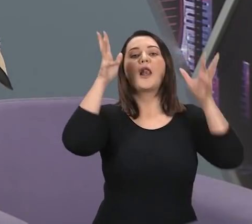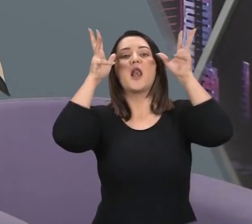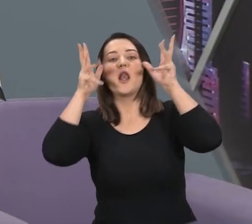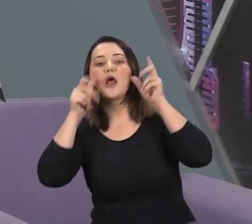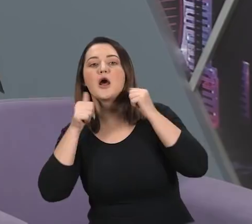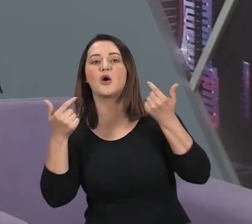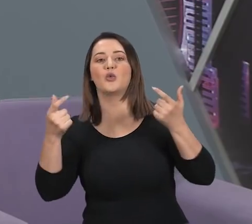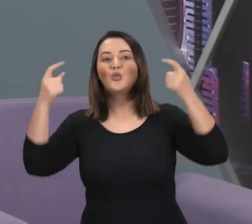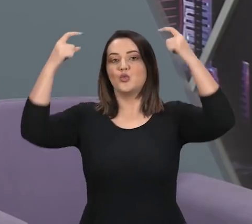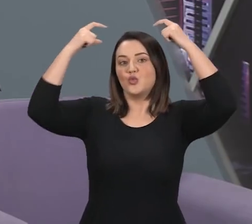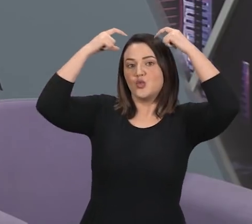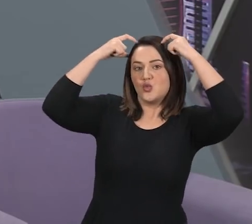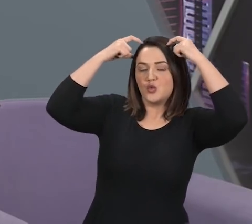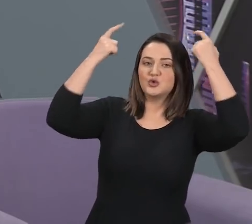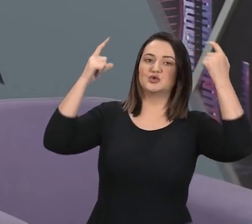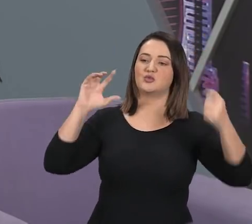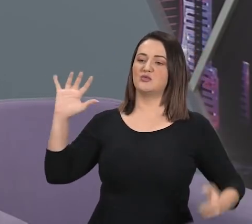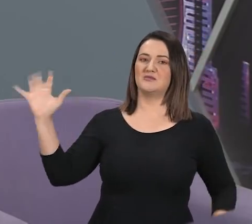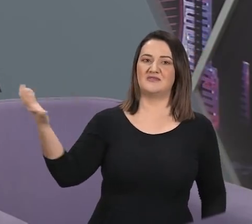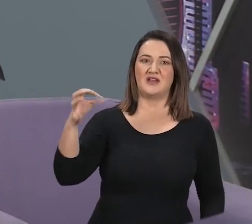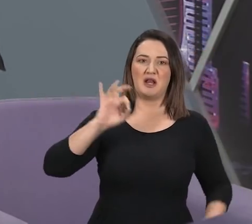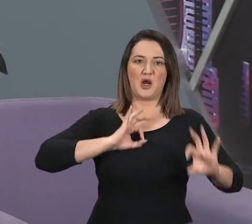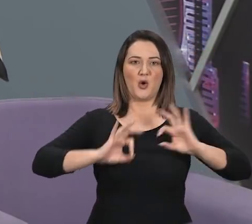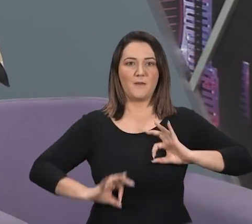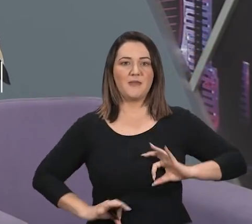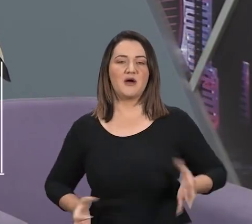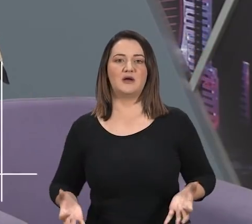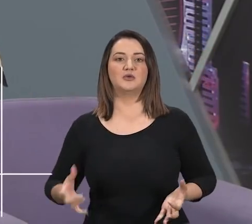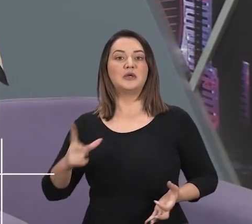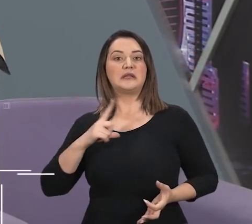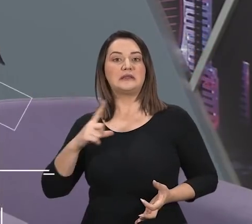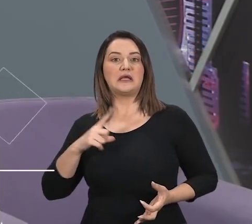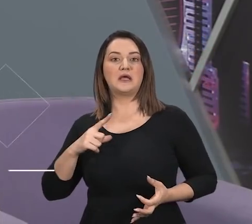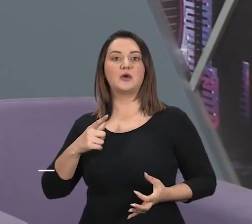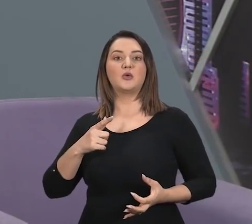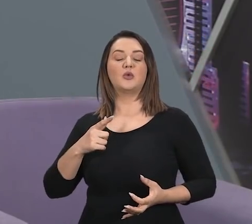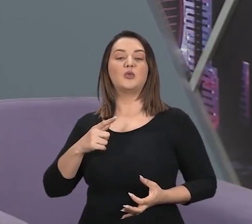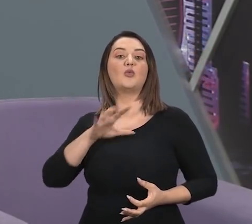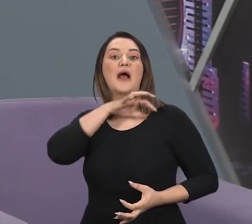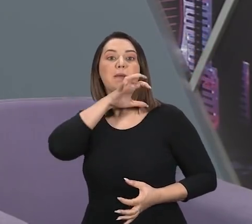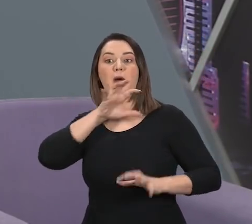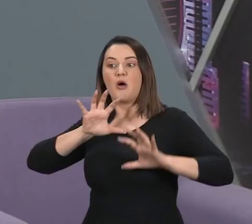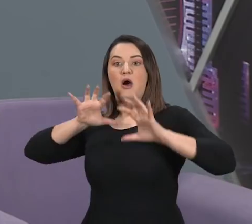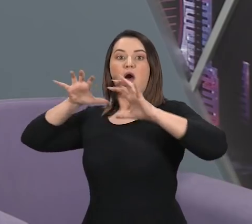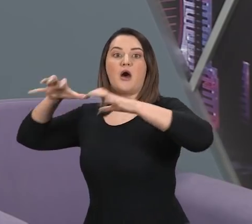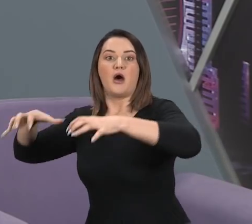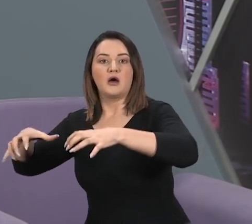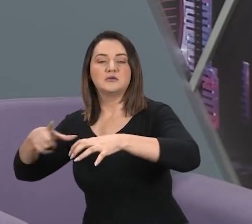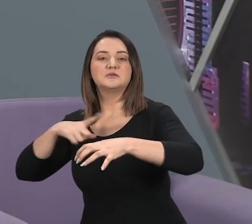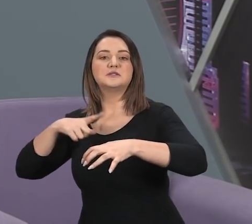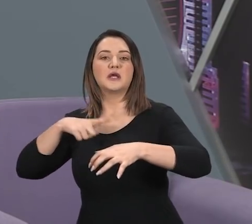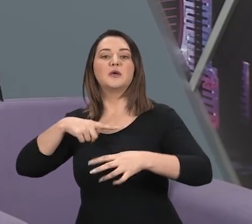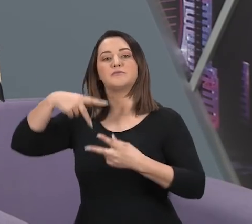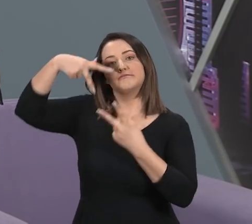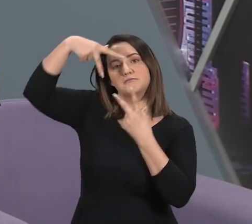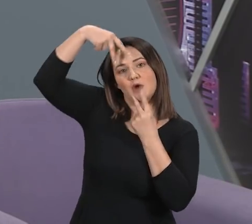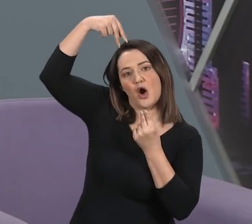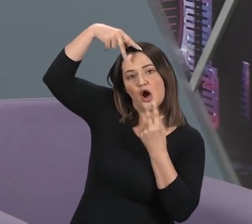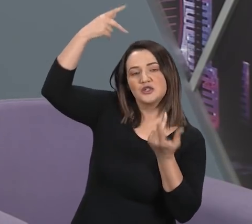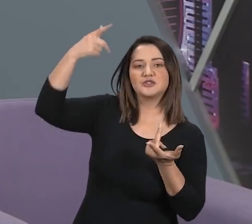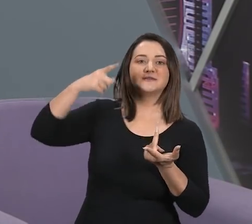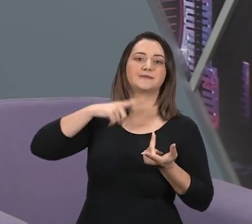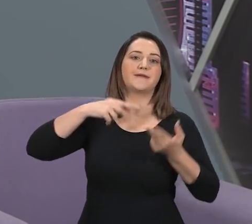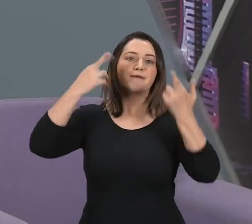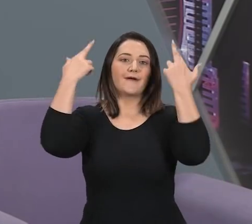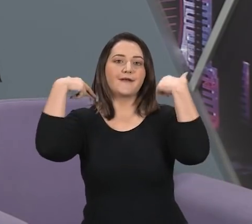leão, o urso, o leopardo e o animal terrível. Tem o cordeiro, tem também o bode e o carneiro.